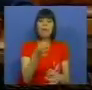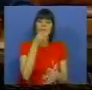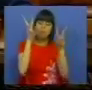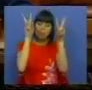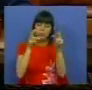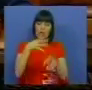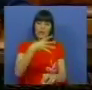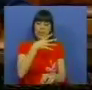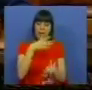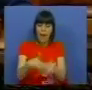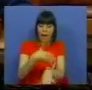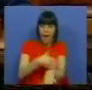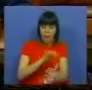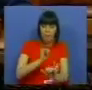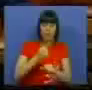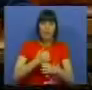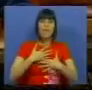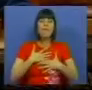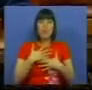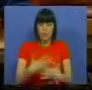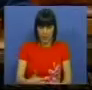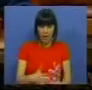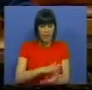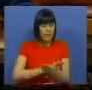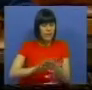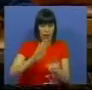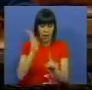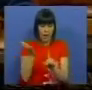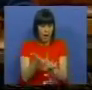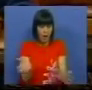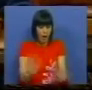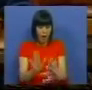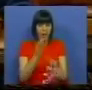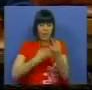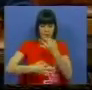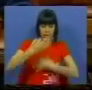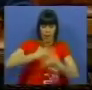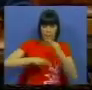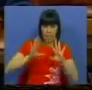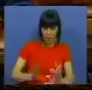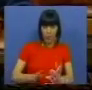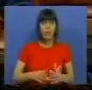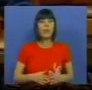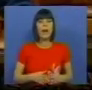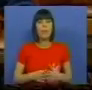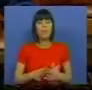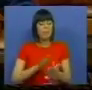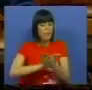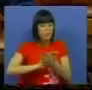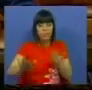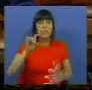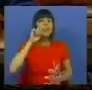falar em declarações antecipadas de vontade, sem condenar a obstinação terapêutica, sem